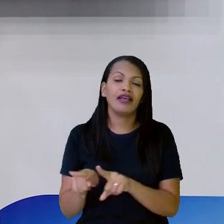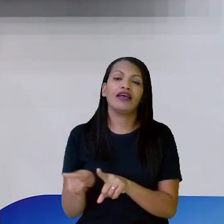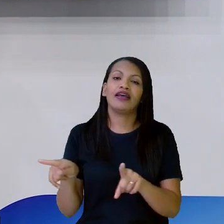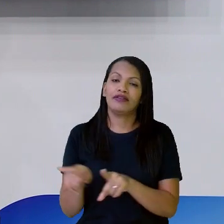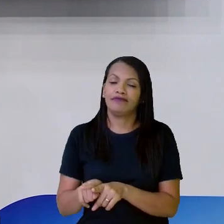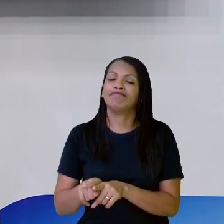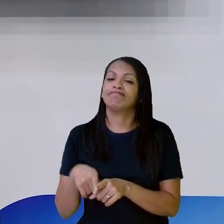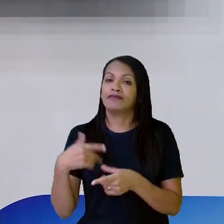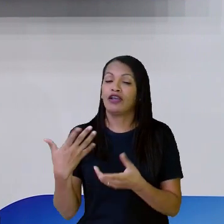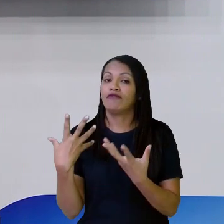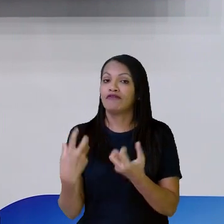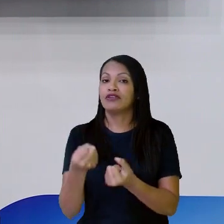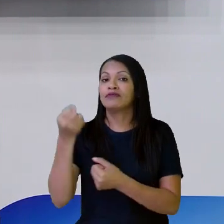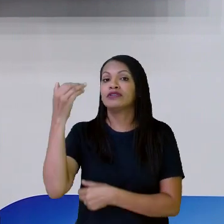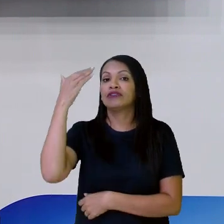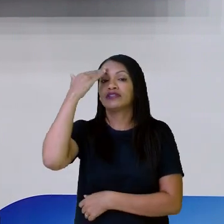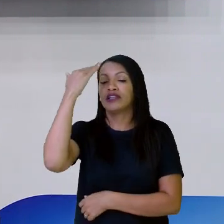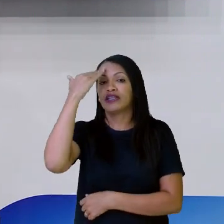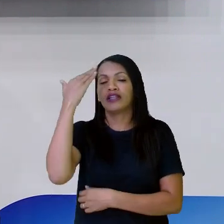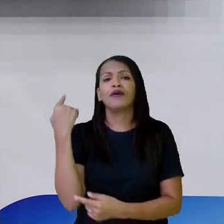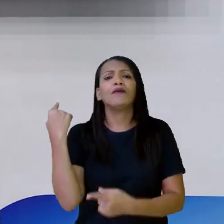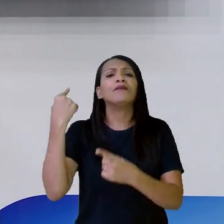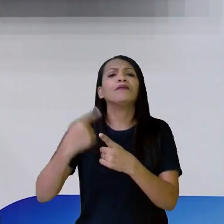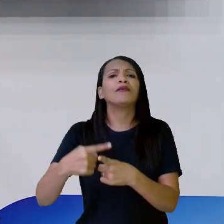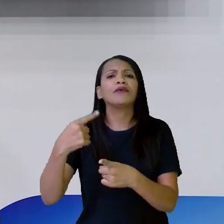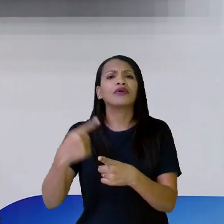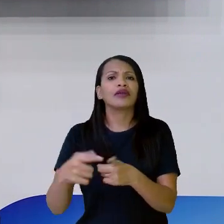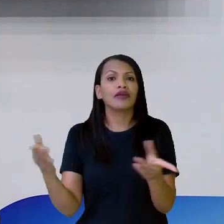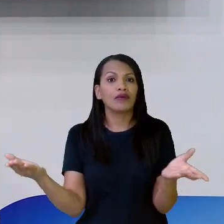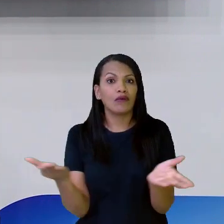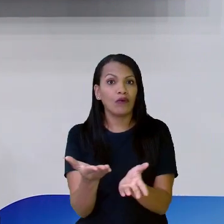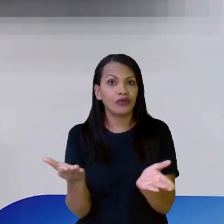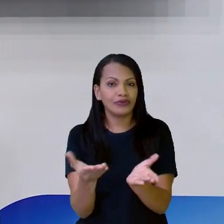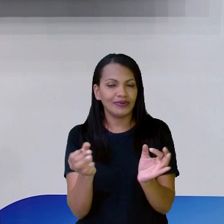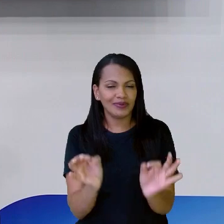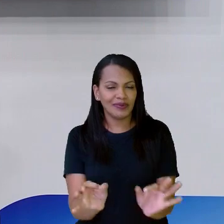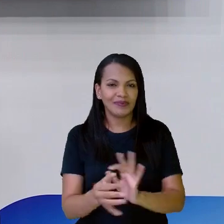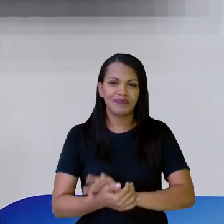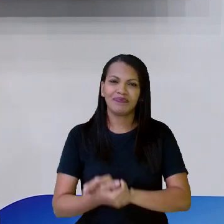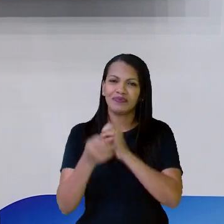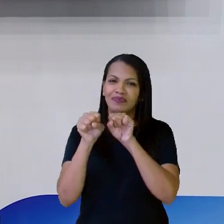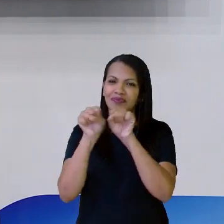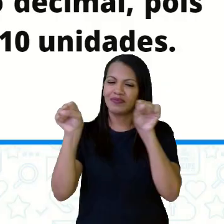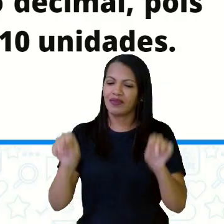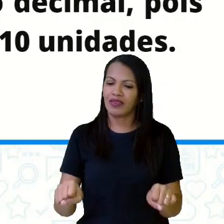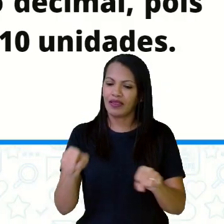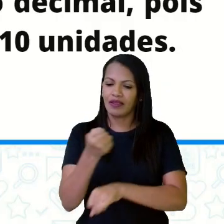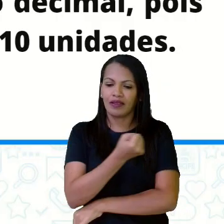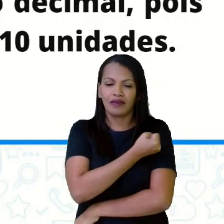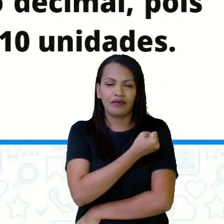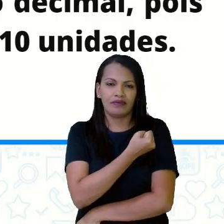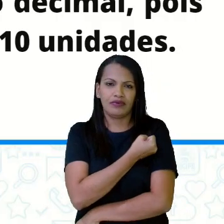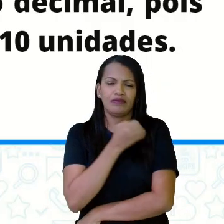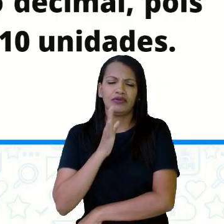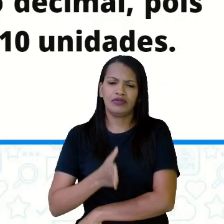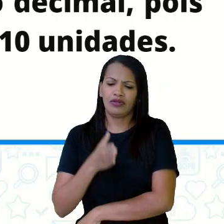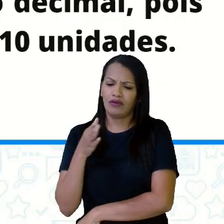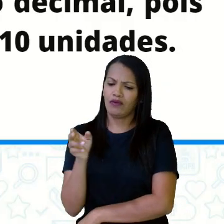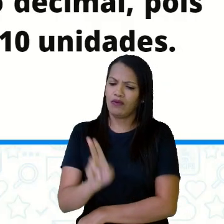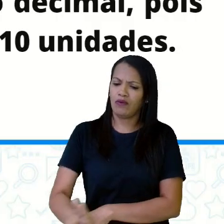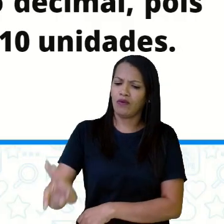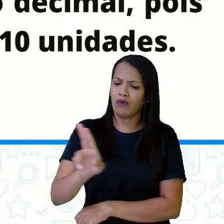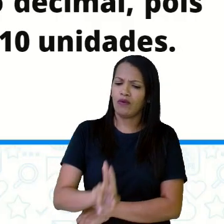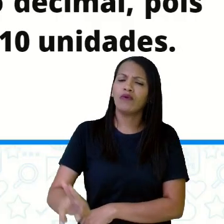gente vai entender o porquê hoje. O sistema de numeração que normalmente utilizamos